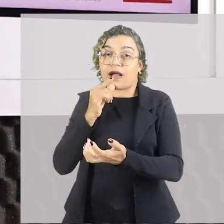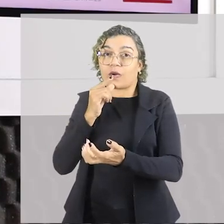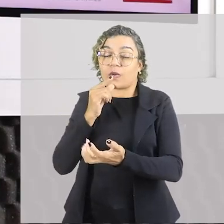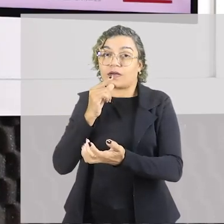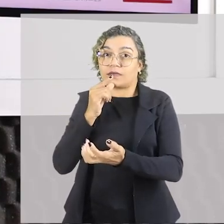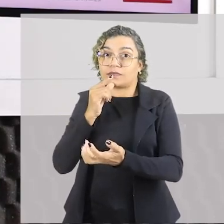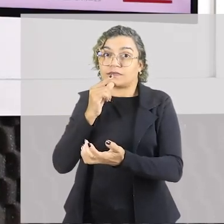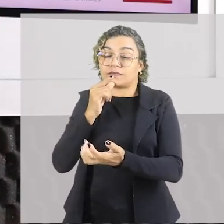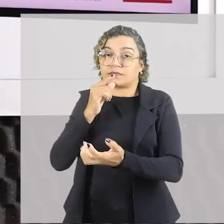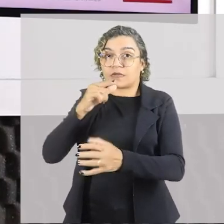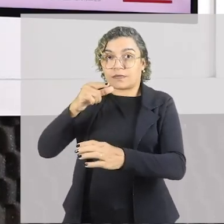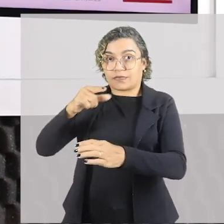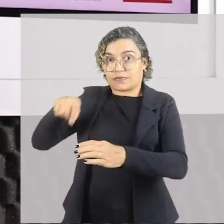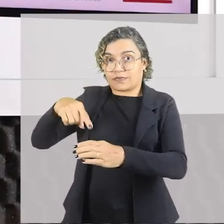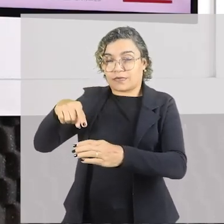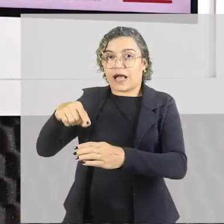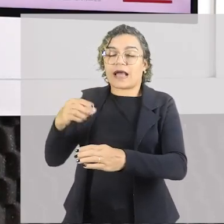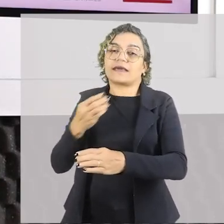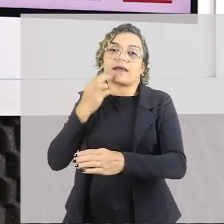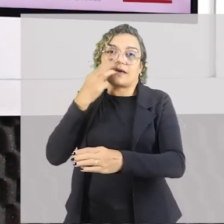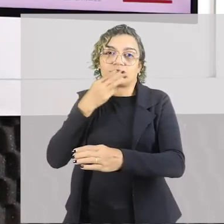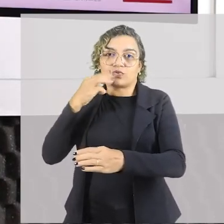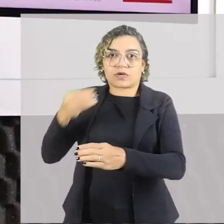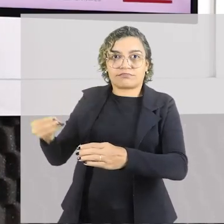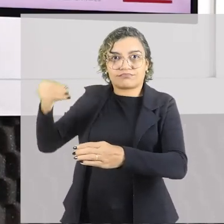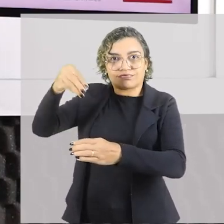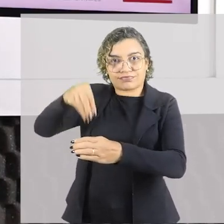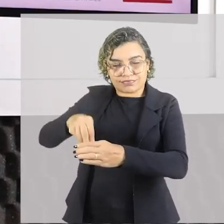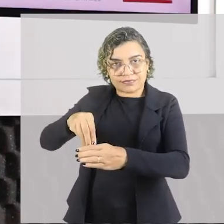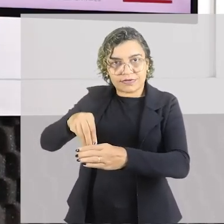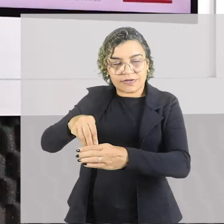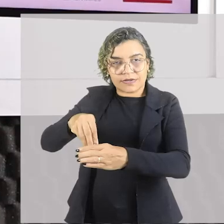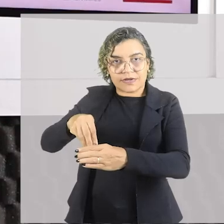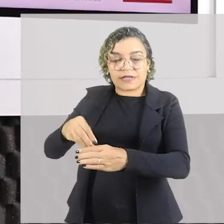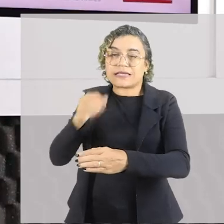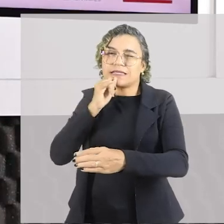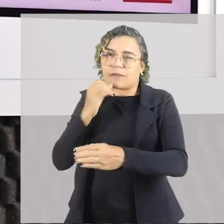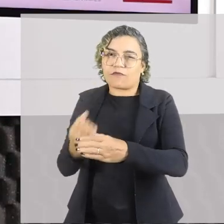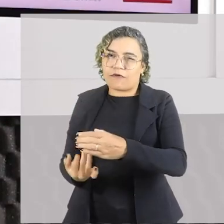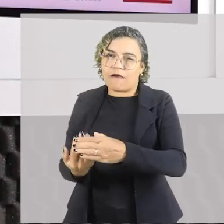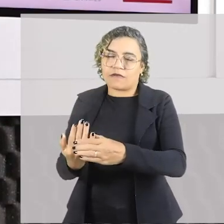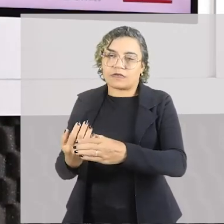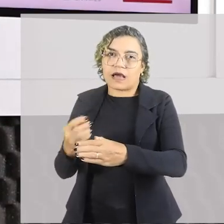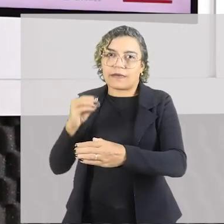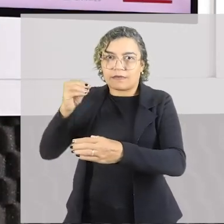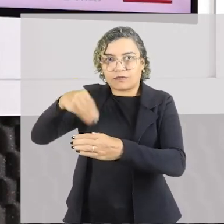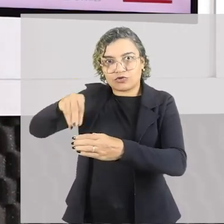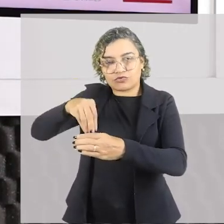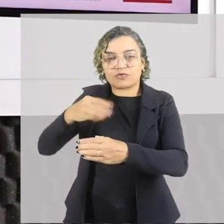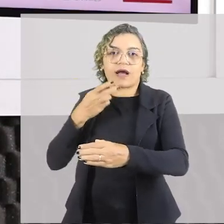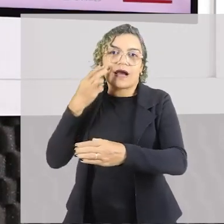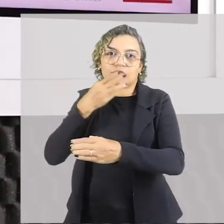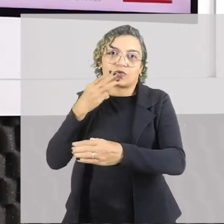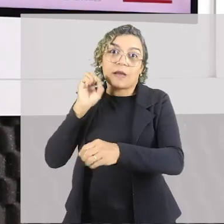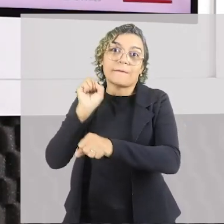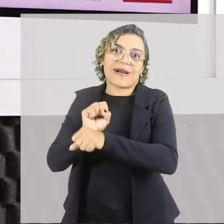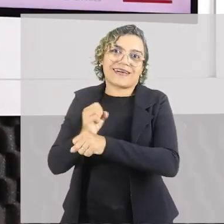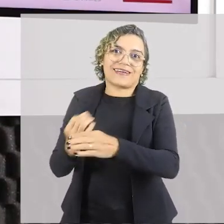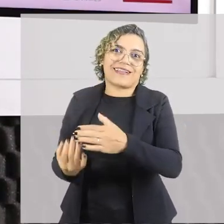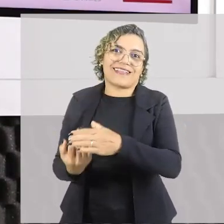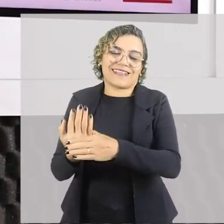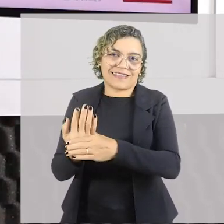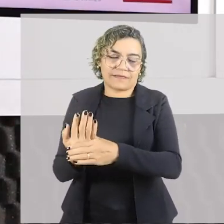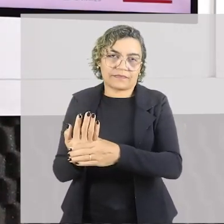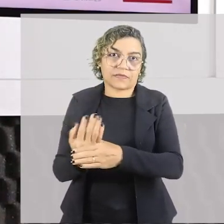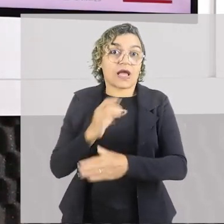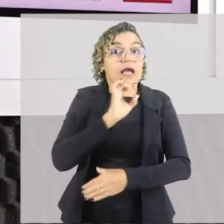essa elevação na temperatura de ebulição, eu chamo de efeito coligativo. E cada efeito desse tem